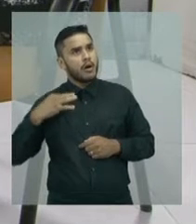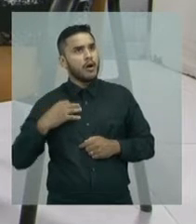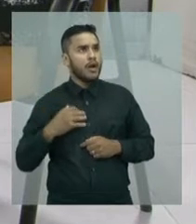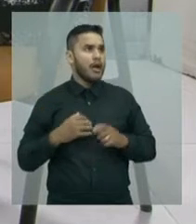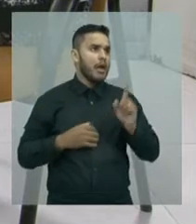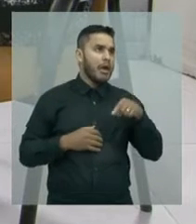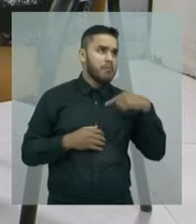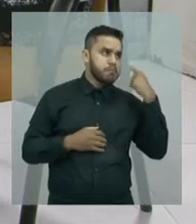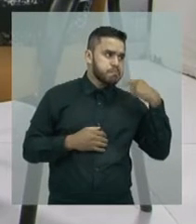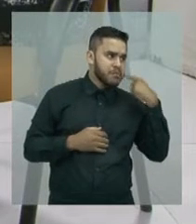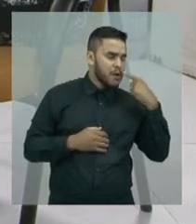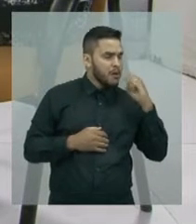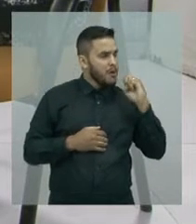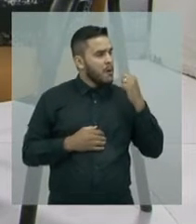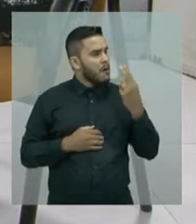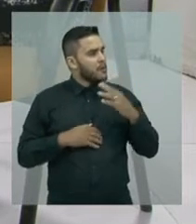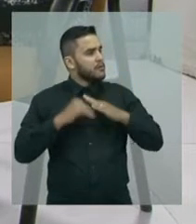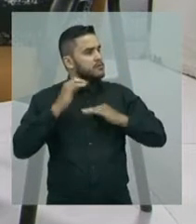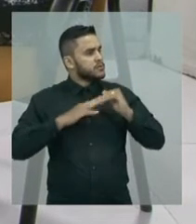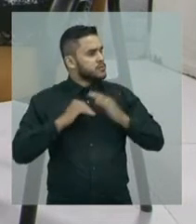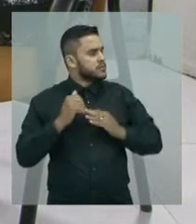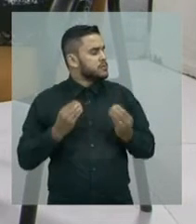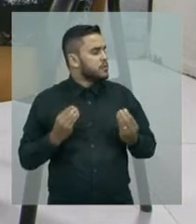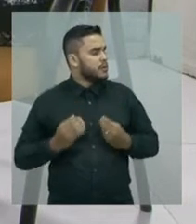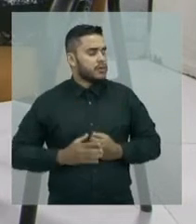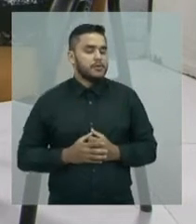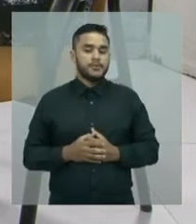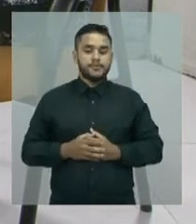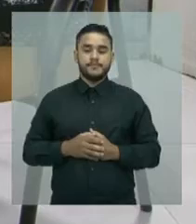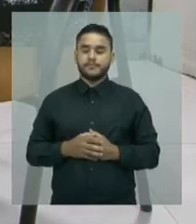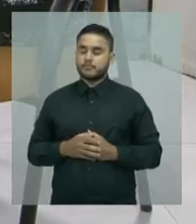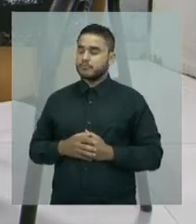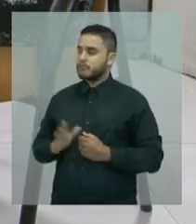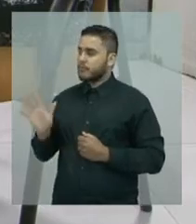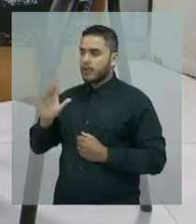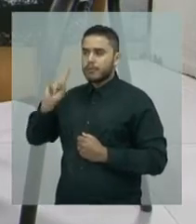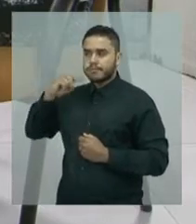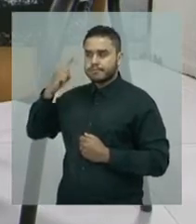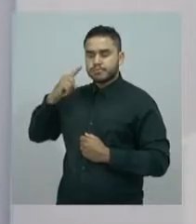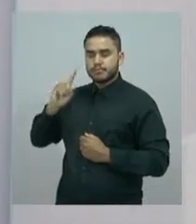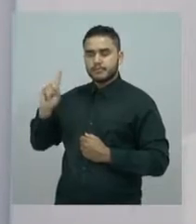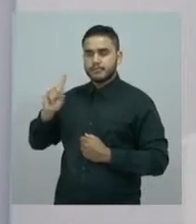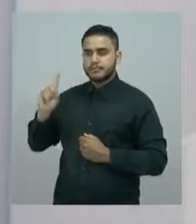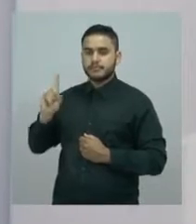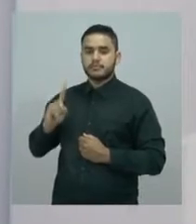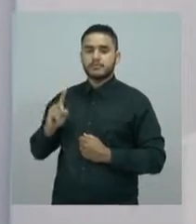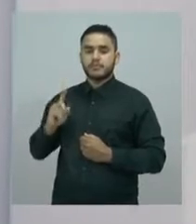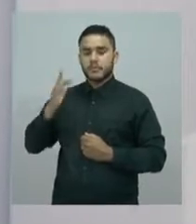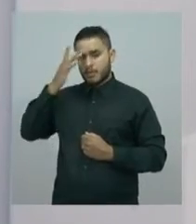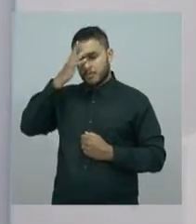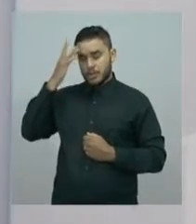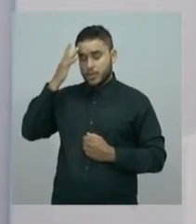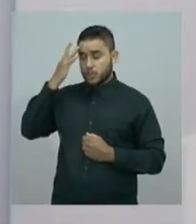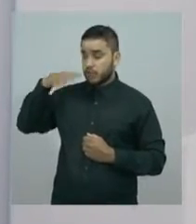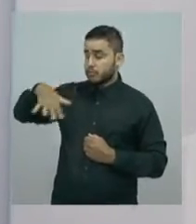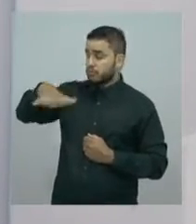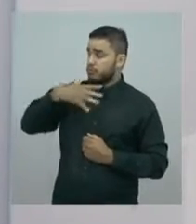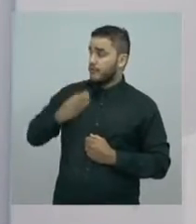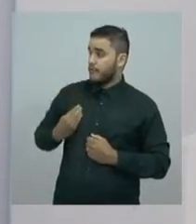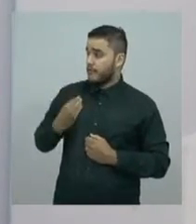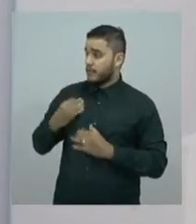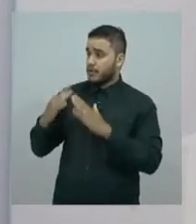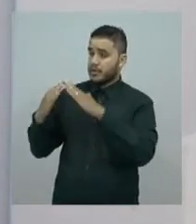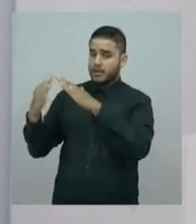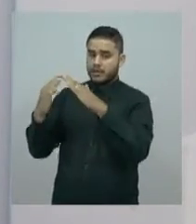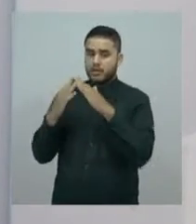ou são outros profissionais? Como é? Não, eles são mediadores, eles são pessoas da comunidade, eles não precisam